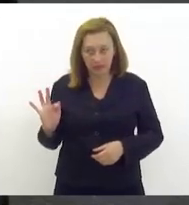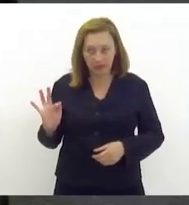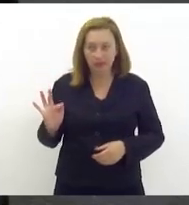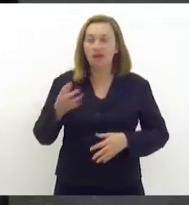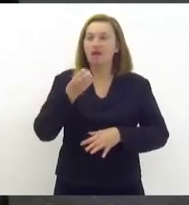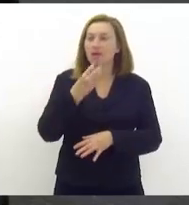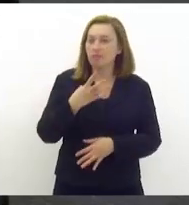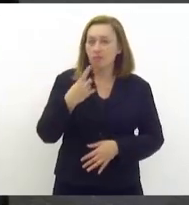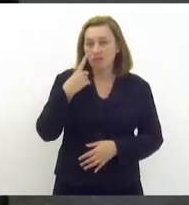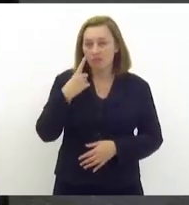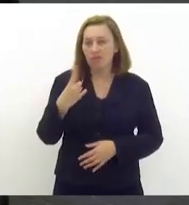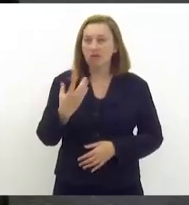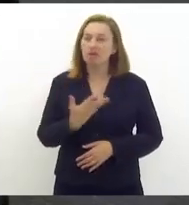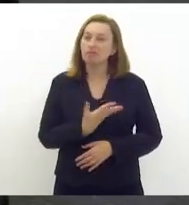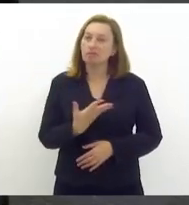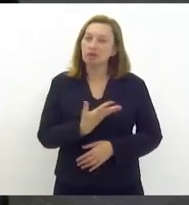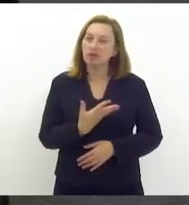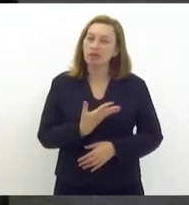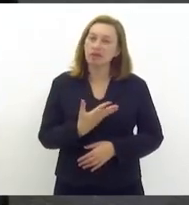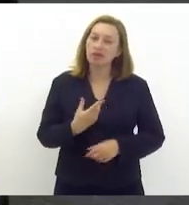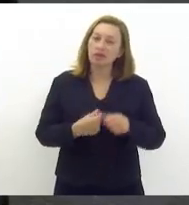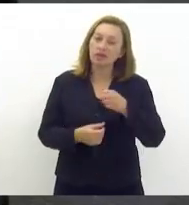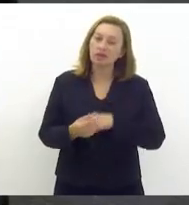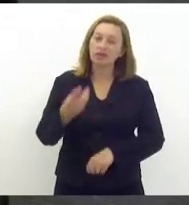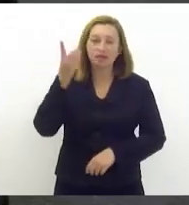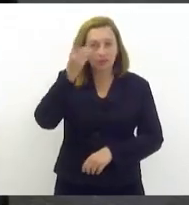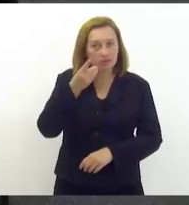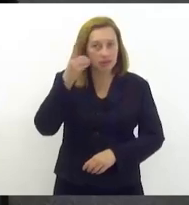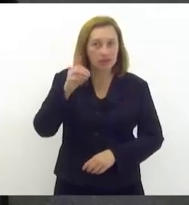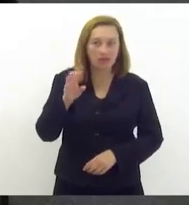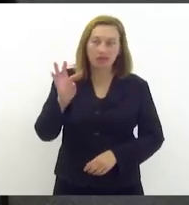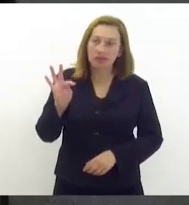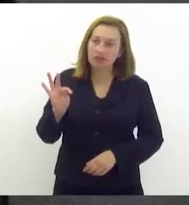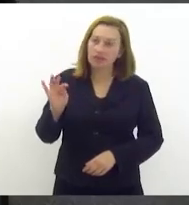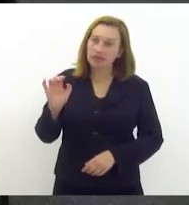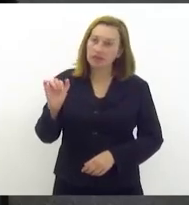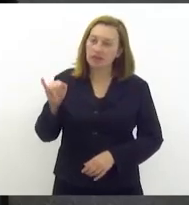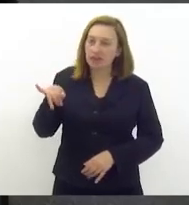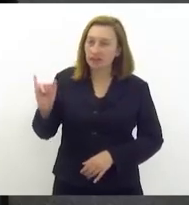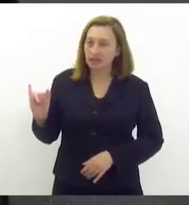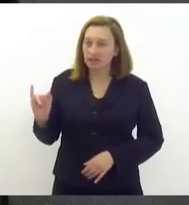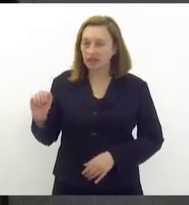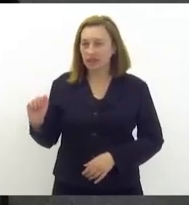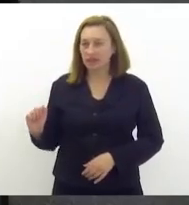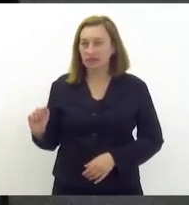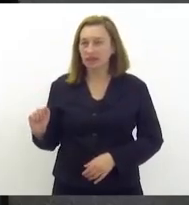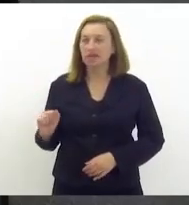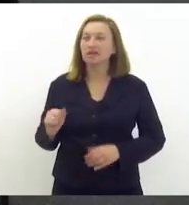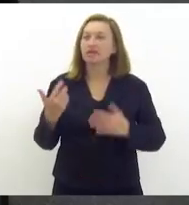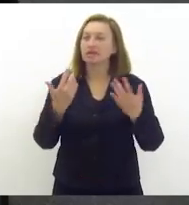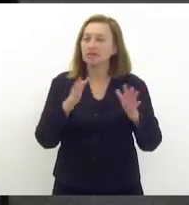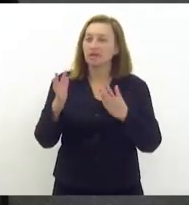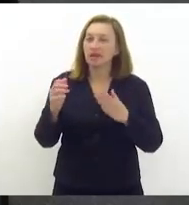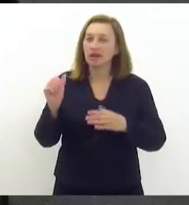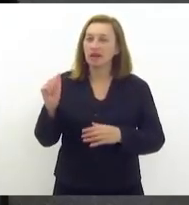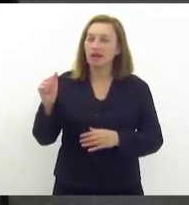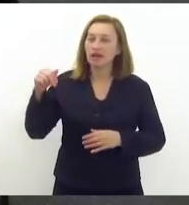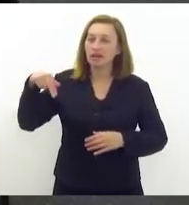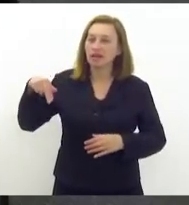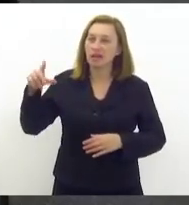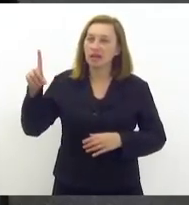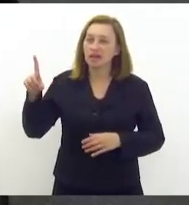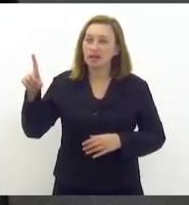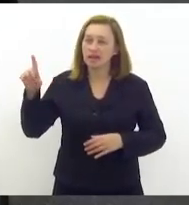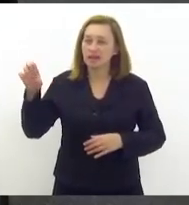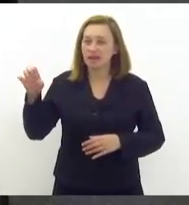muito bom ver a nossa querida amiga nossa eterna deputada Tânia Rodrigues em plenário e parabéns adefe pelo seu